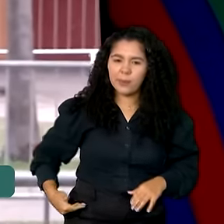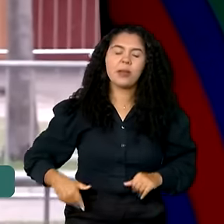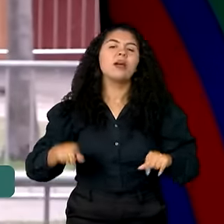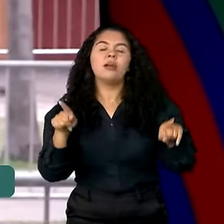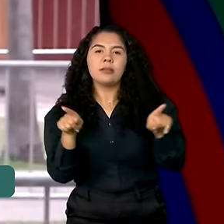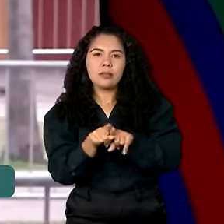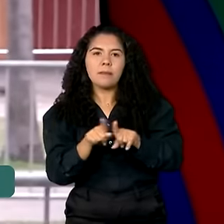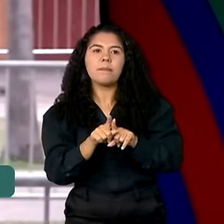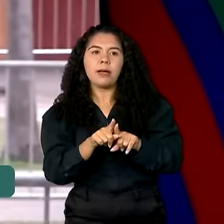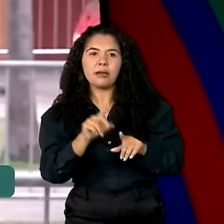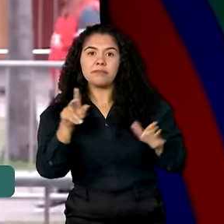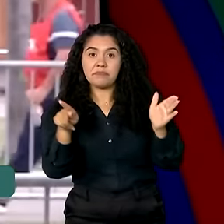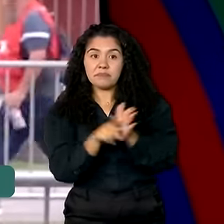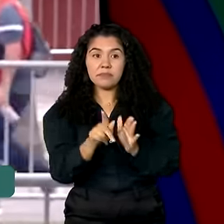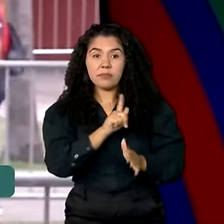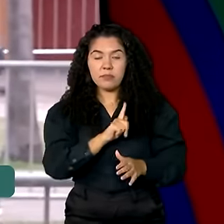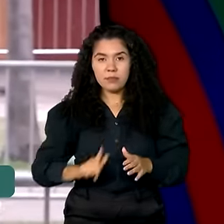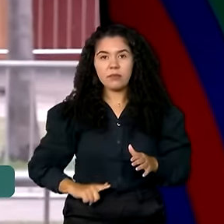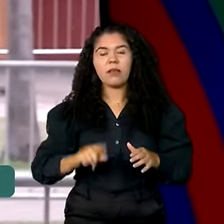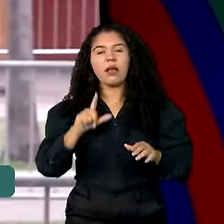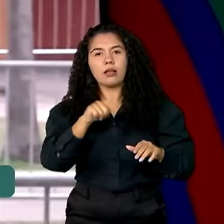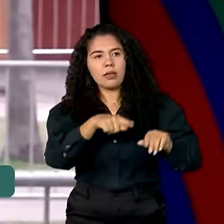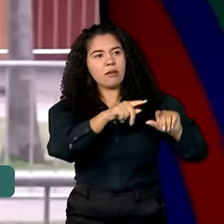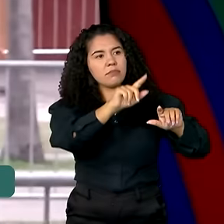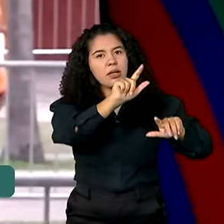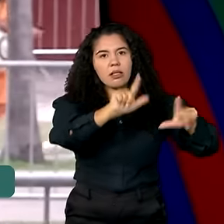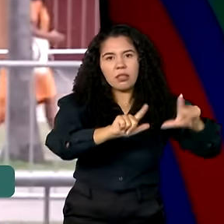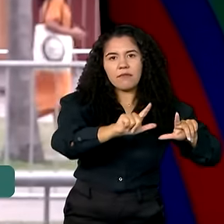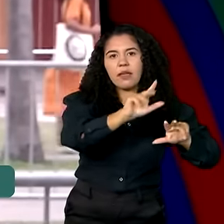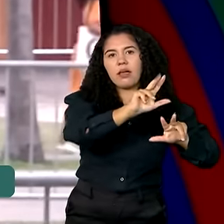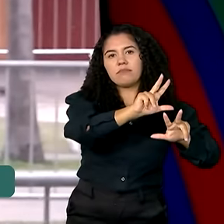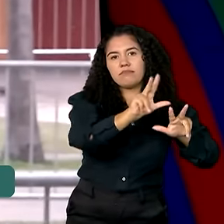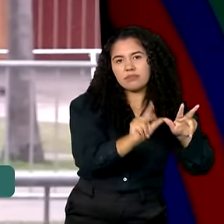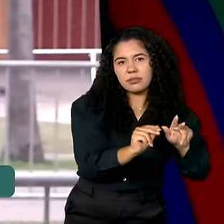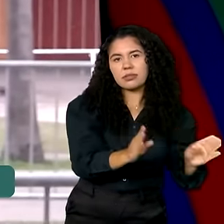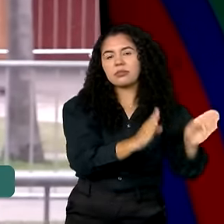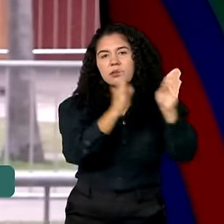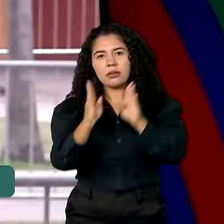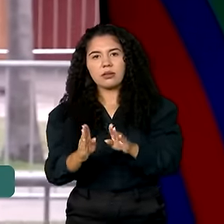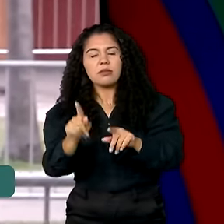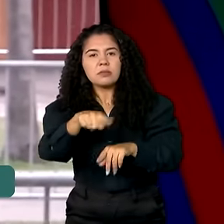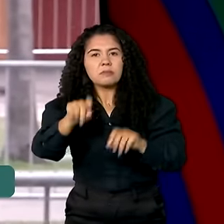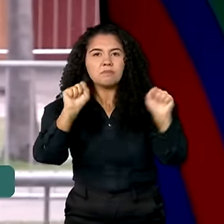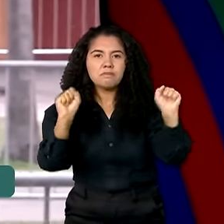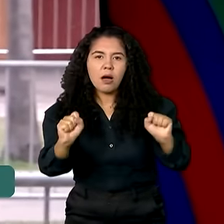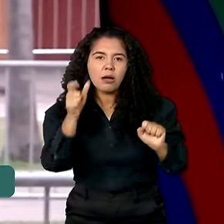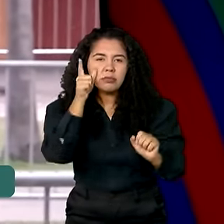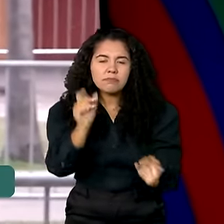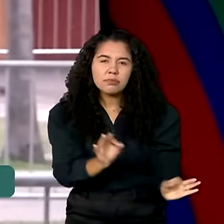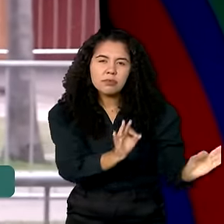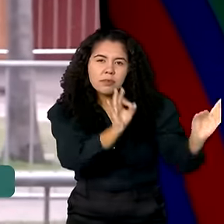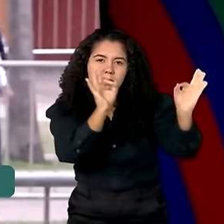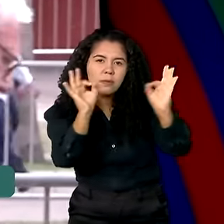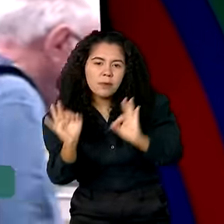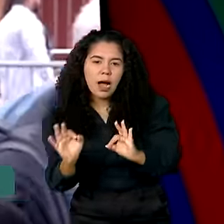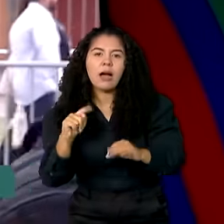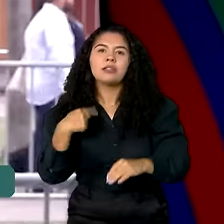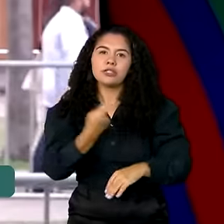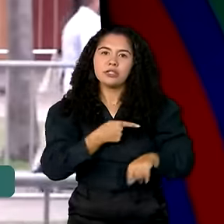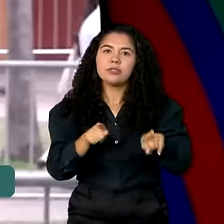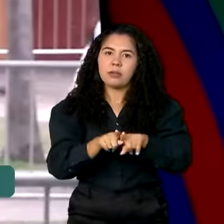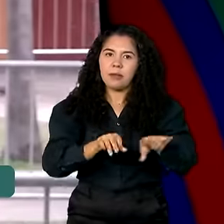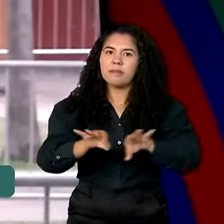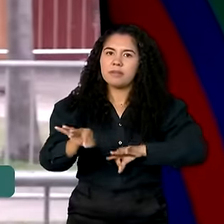quanto também na TV Brasil, que é canal público, você vai poder acompanhar as transmissões. Nós estamos fazendo também a Voz do Brasil